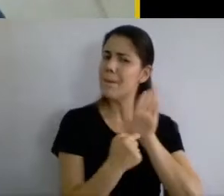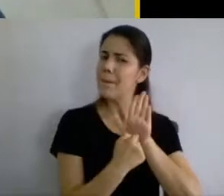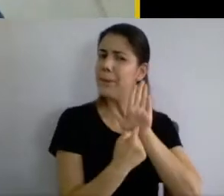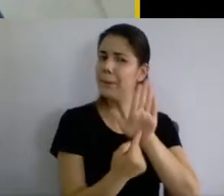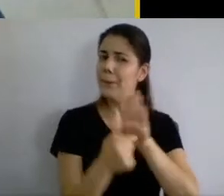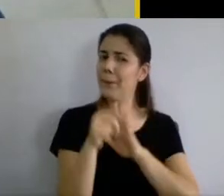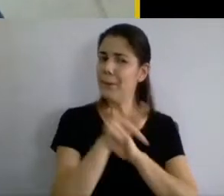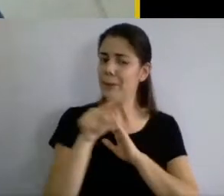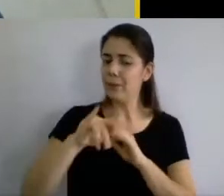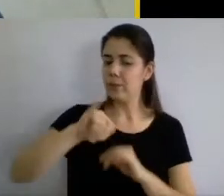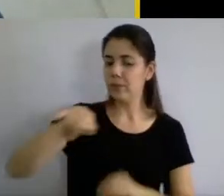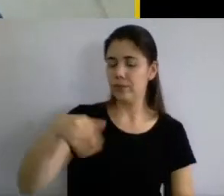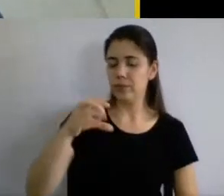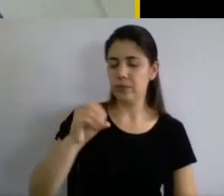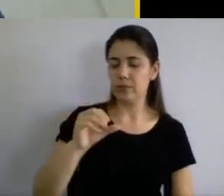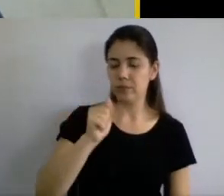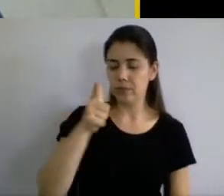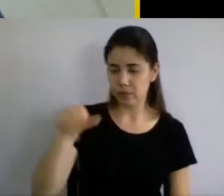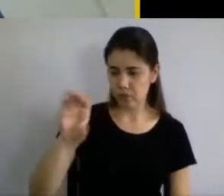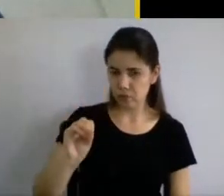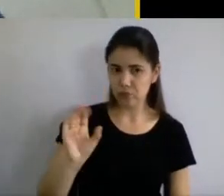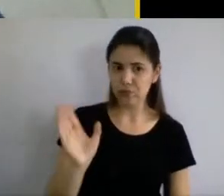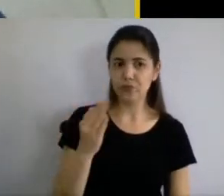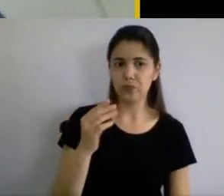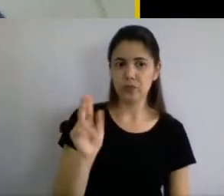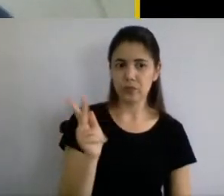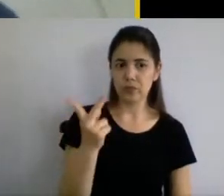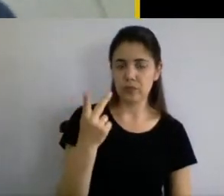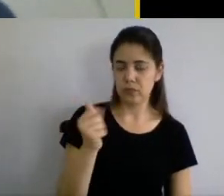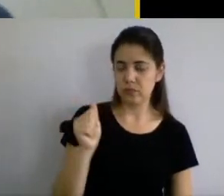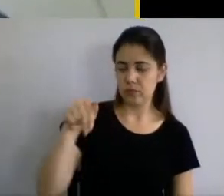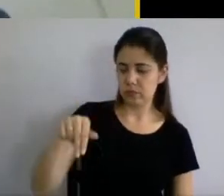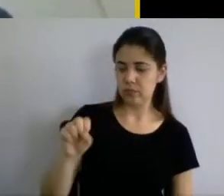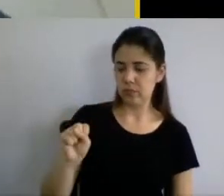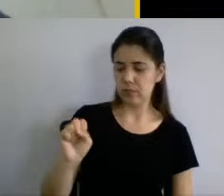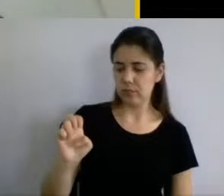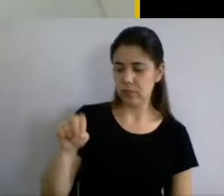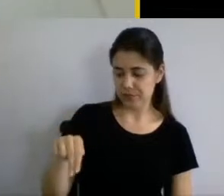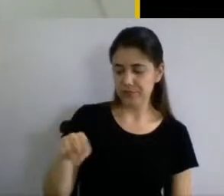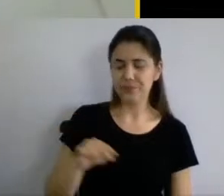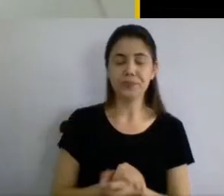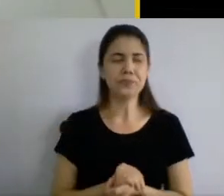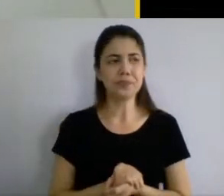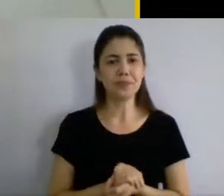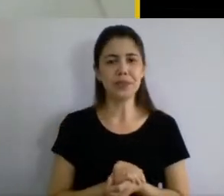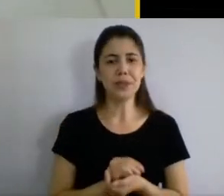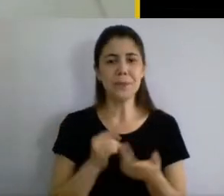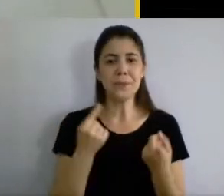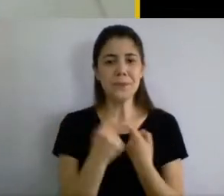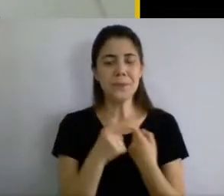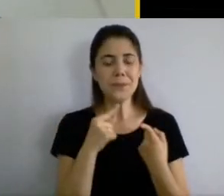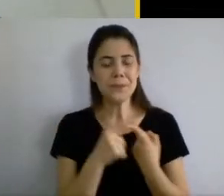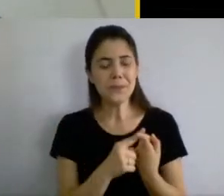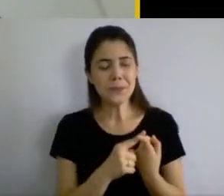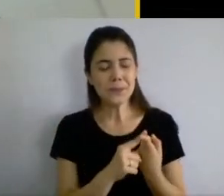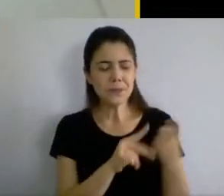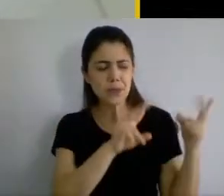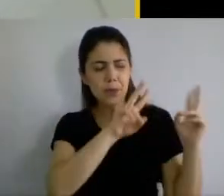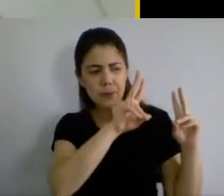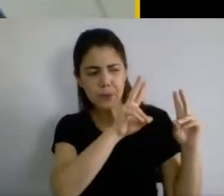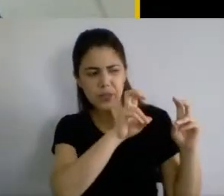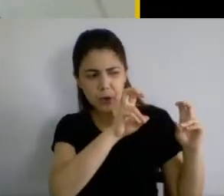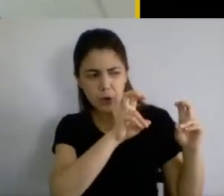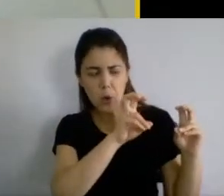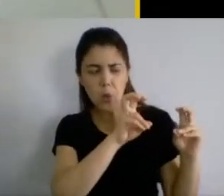aproveitando o tema da palestra dele, retórica e lugar comum, eu começo minha apresentação com lugar comum. Né? O professor